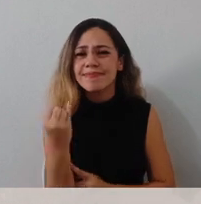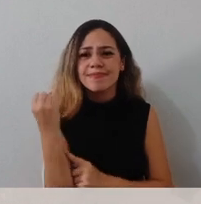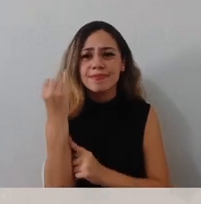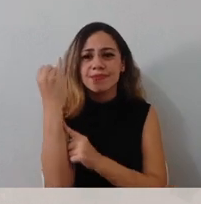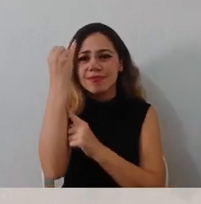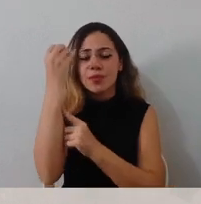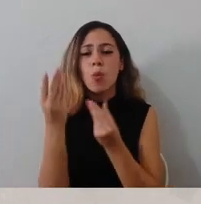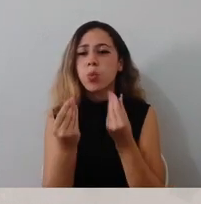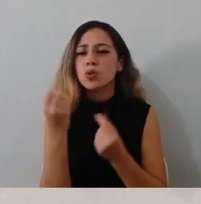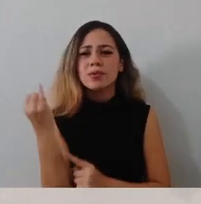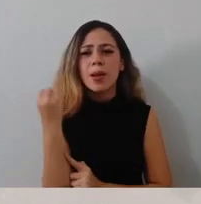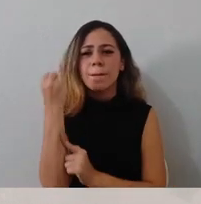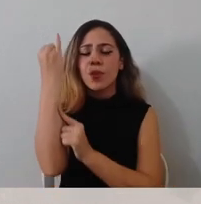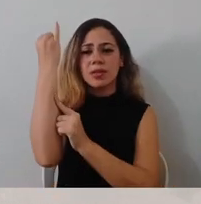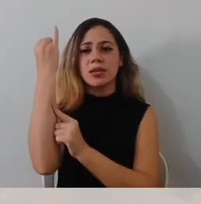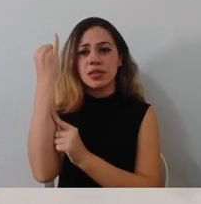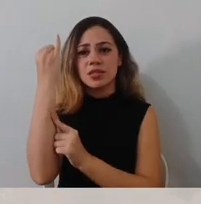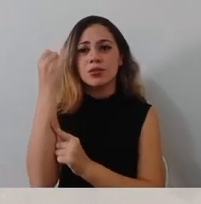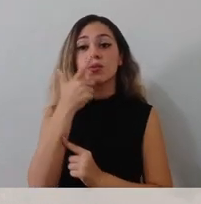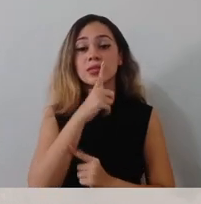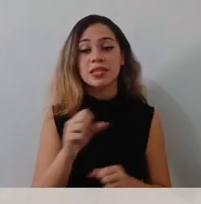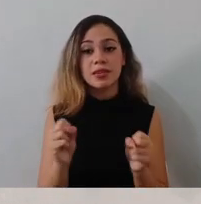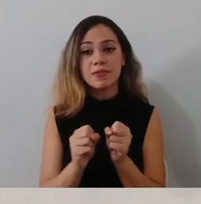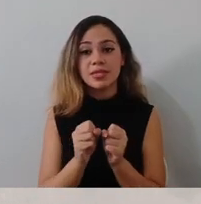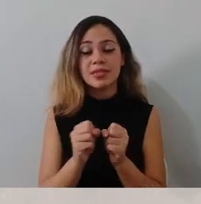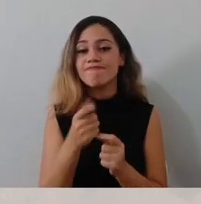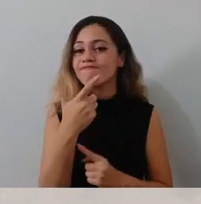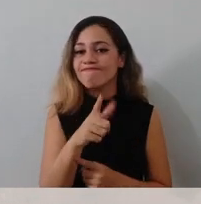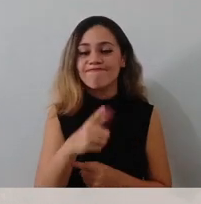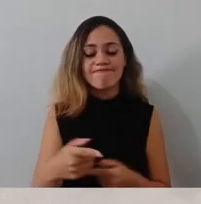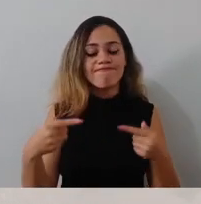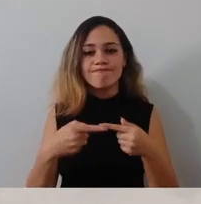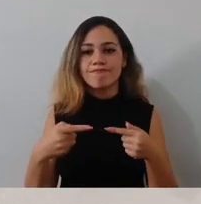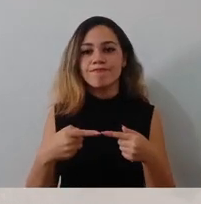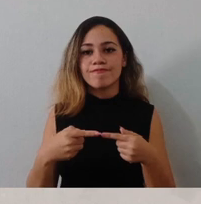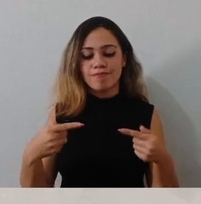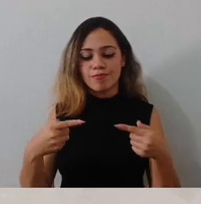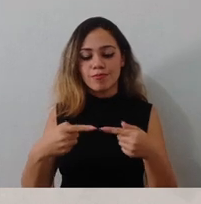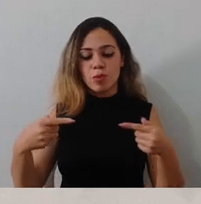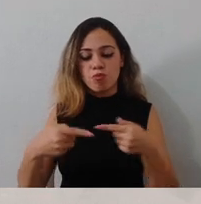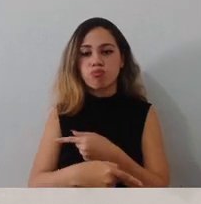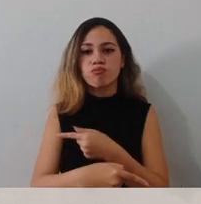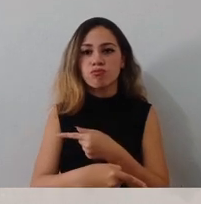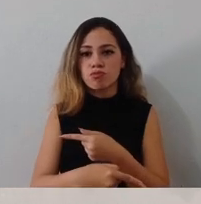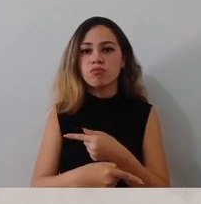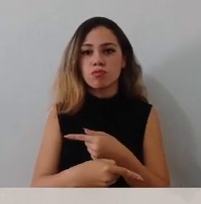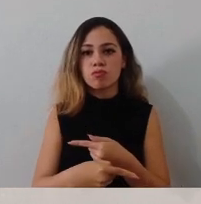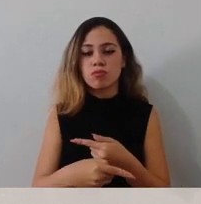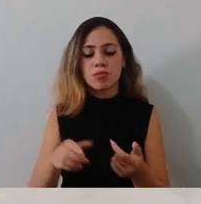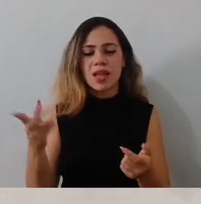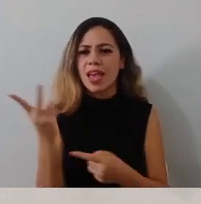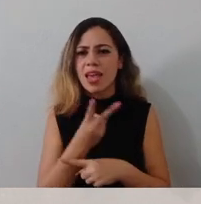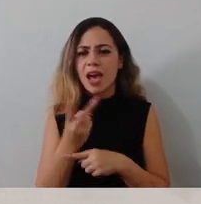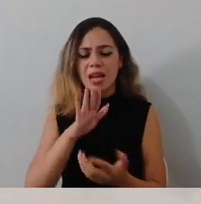para uma conciliação. Não houve acordo. Por quê? Por conta do erro da